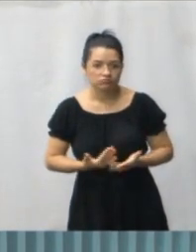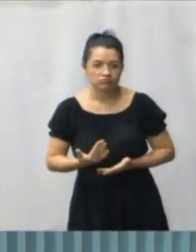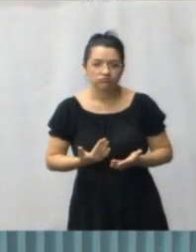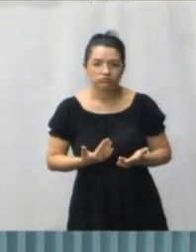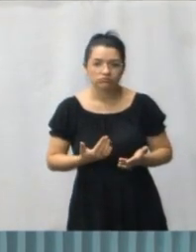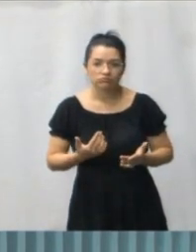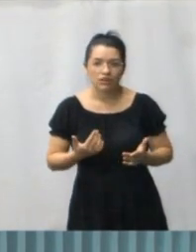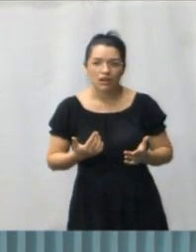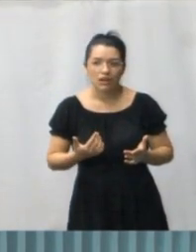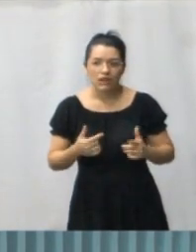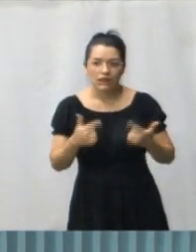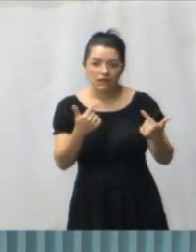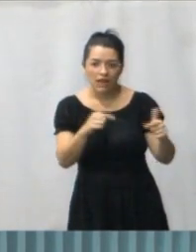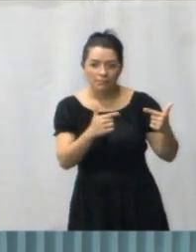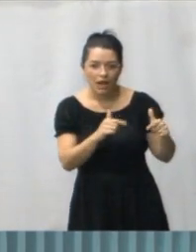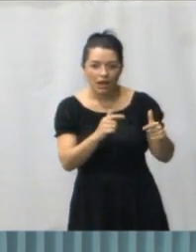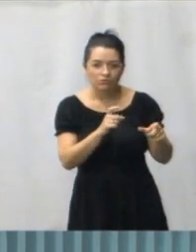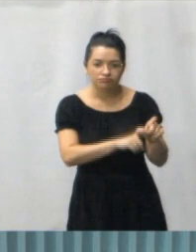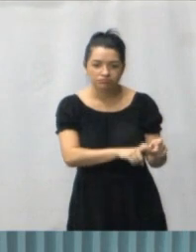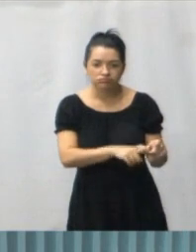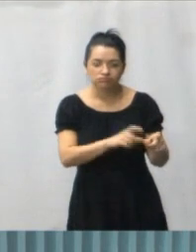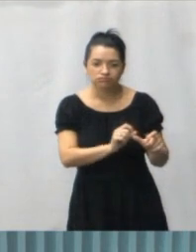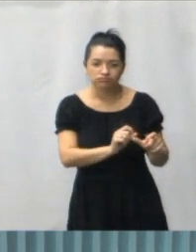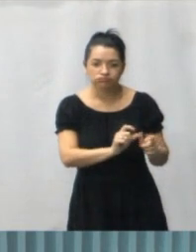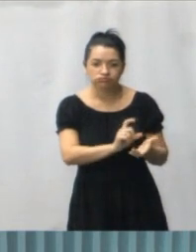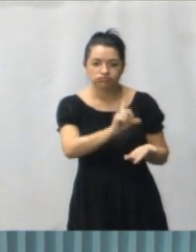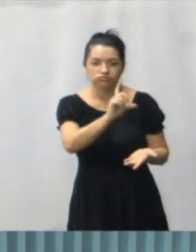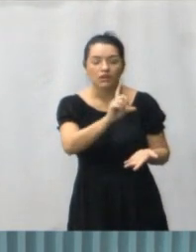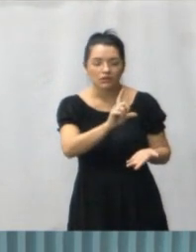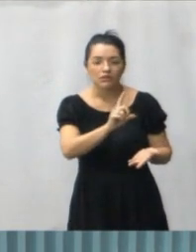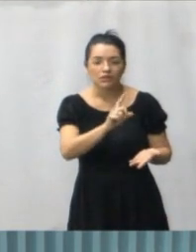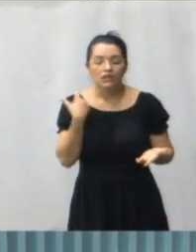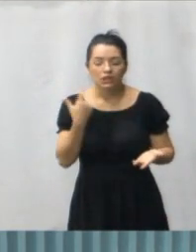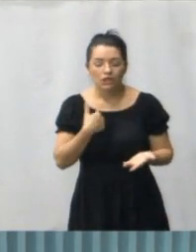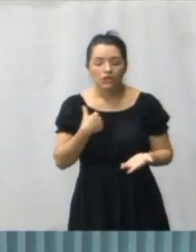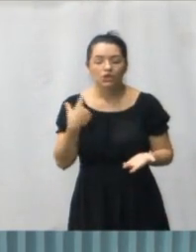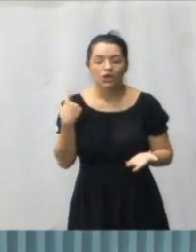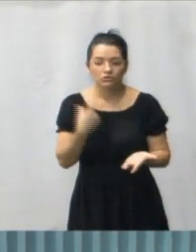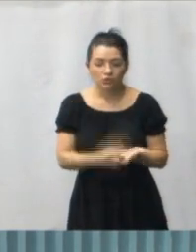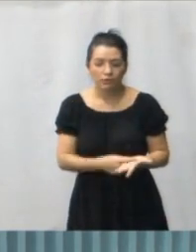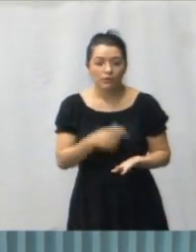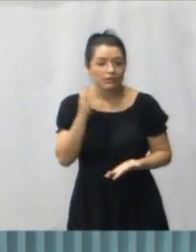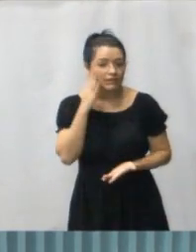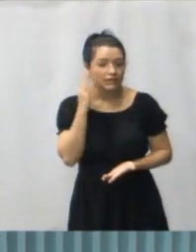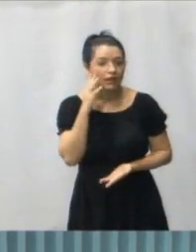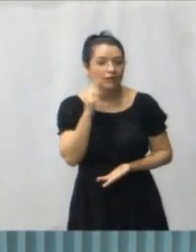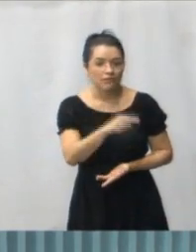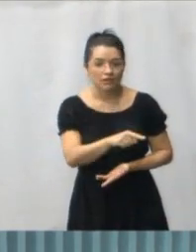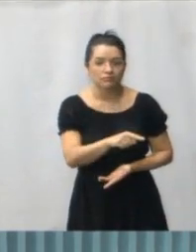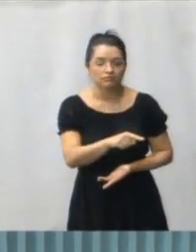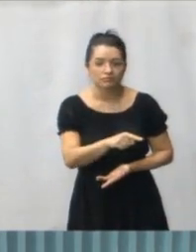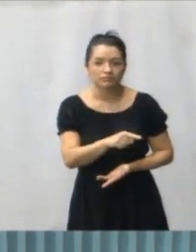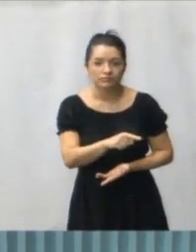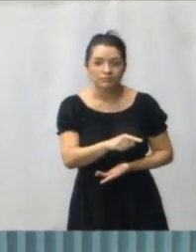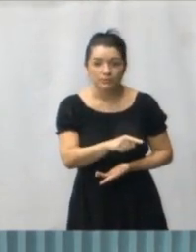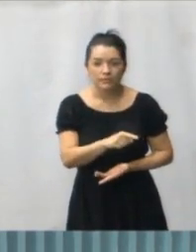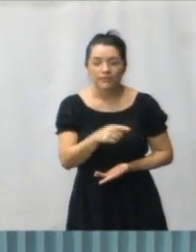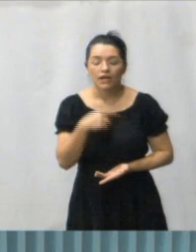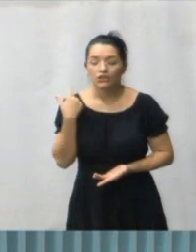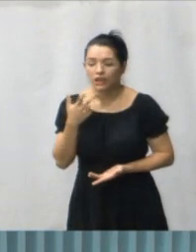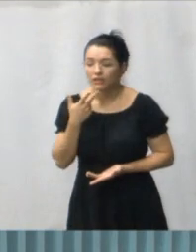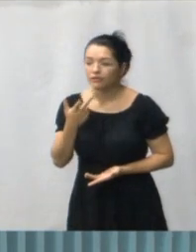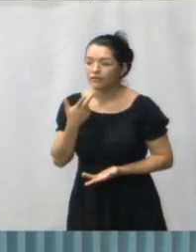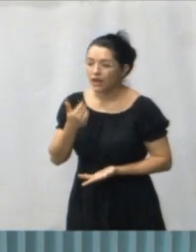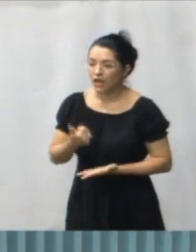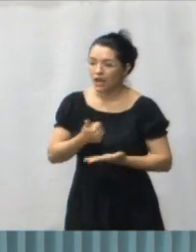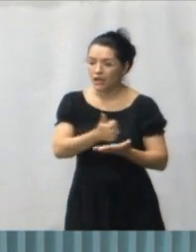compromisso que eles têm perante a sociedade. Quando a gente fala de guarda municipal de auxílio fardamento,